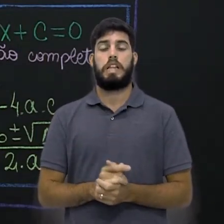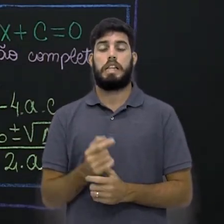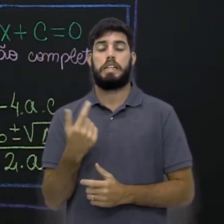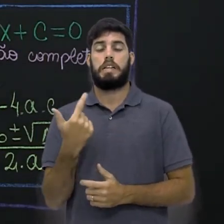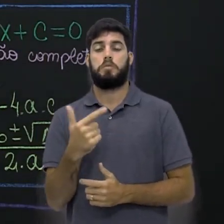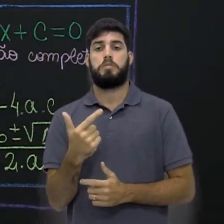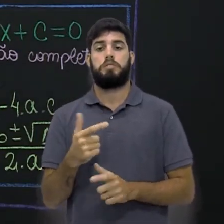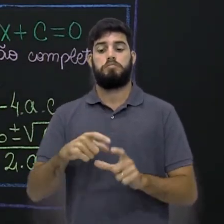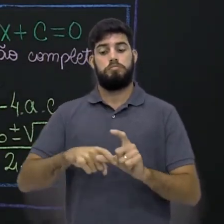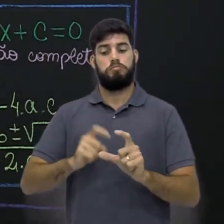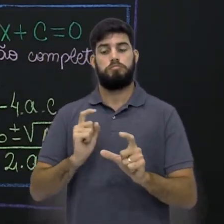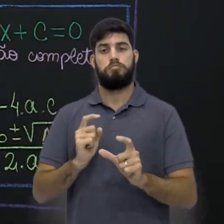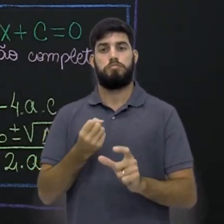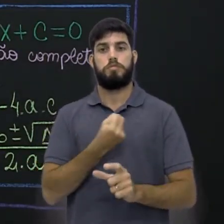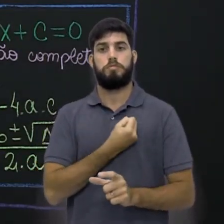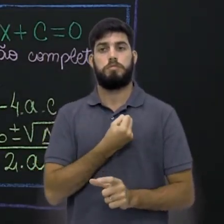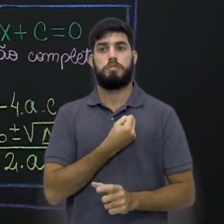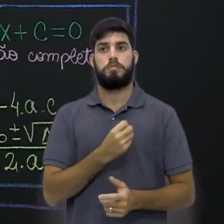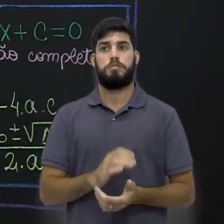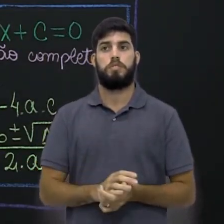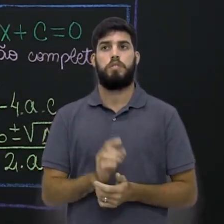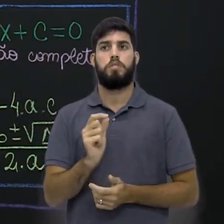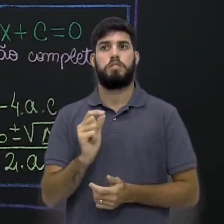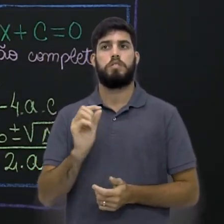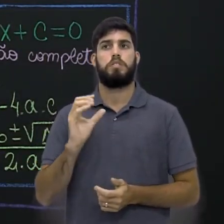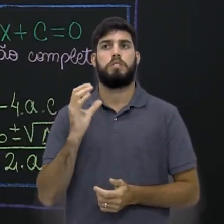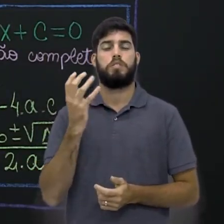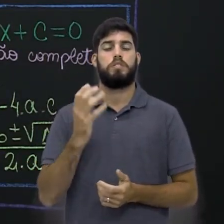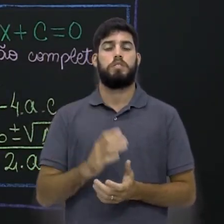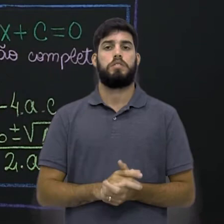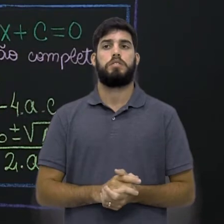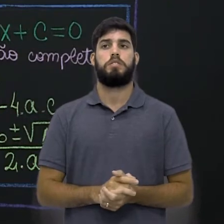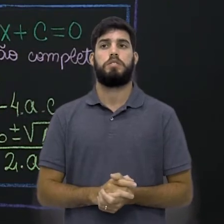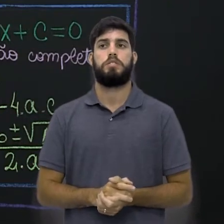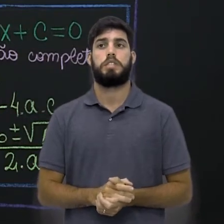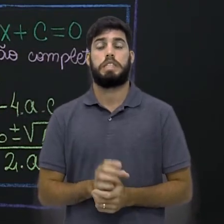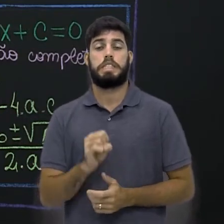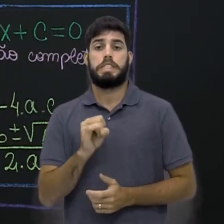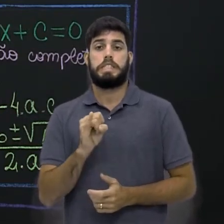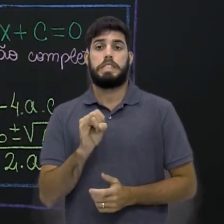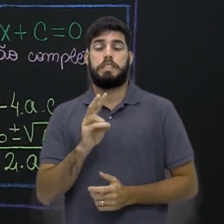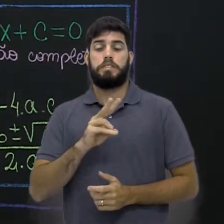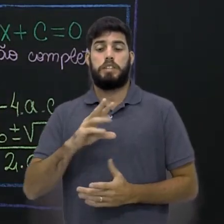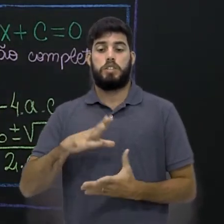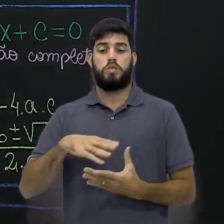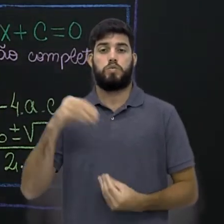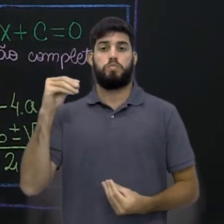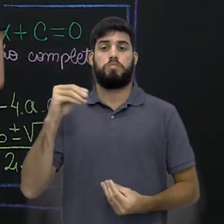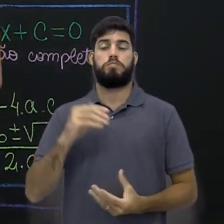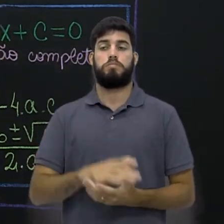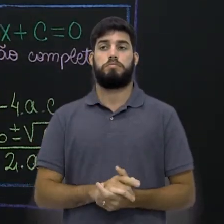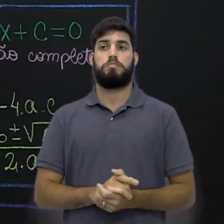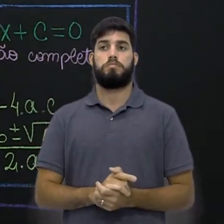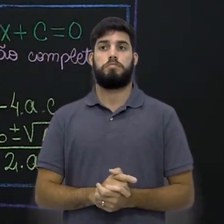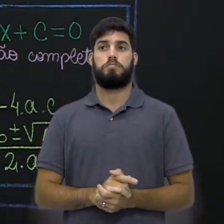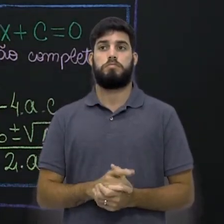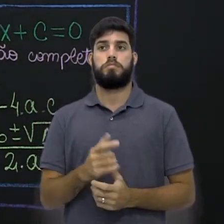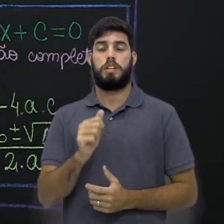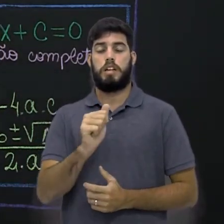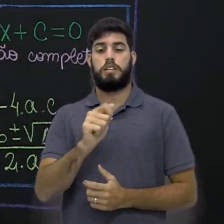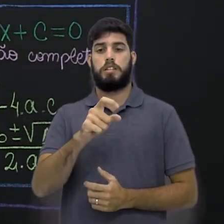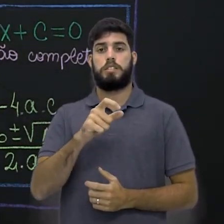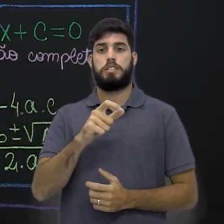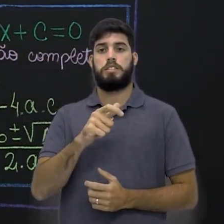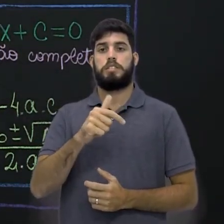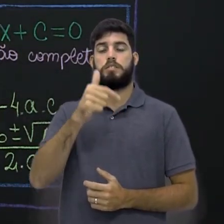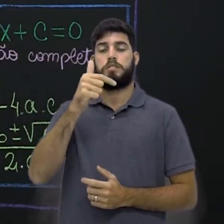independente. Não tendo o termo independente, o que acontece? Se vai sumir esse terceiro elemento, eu vou ficar apenas com ax ao